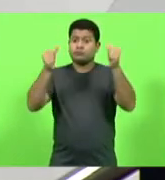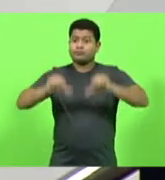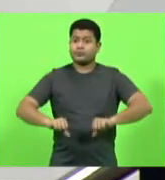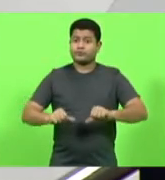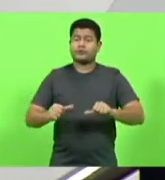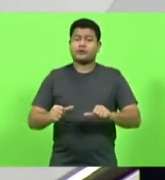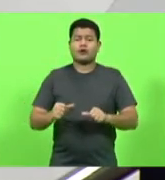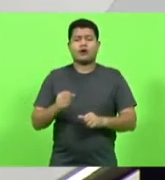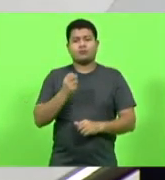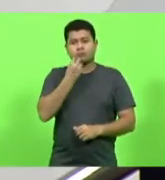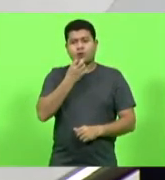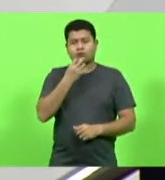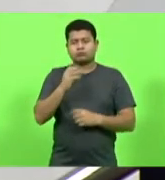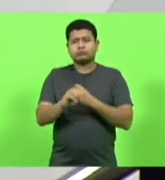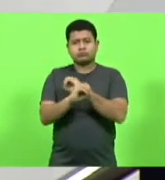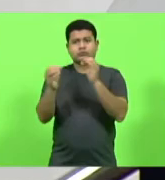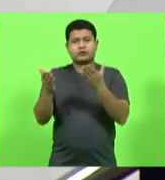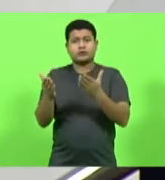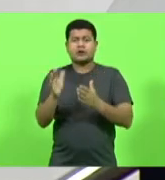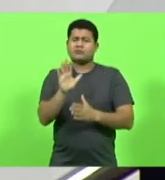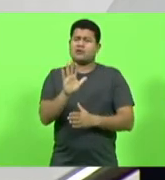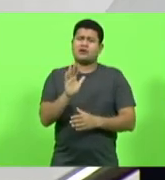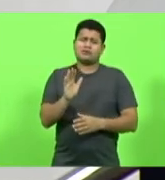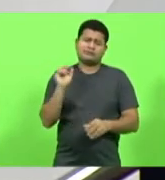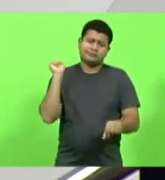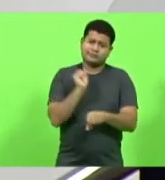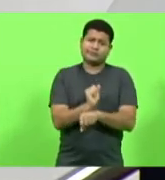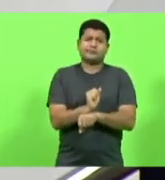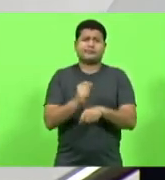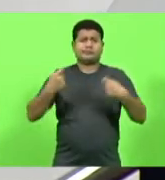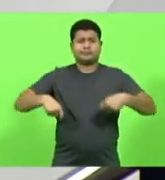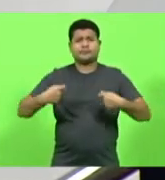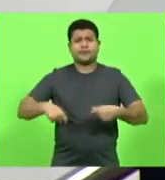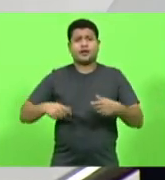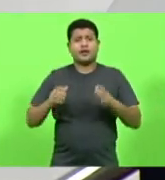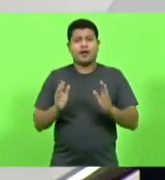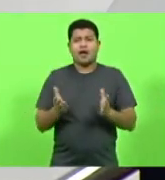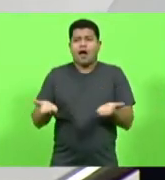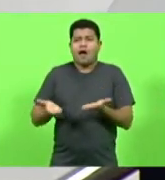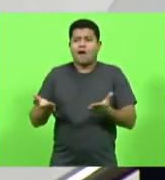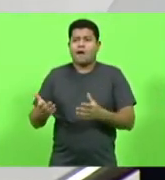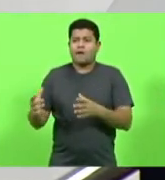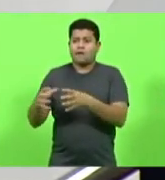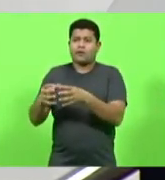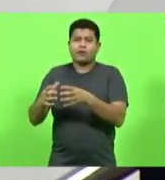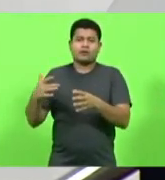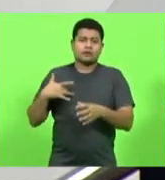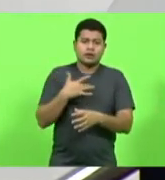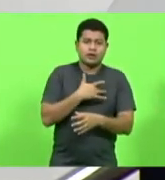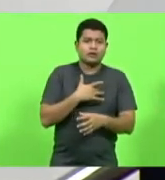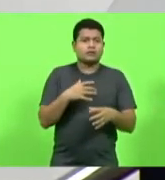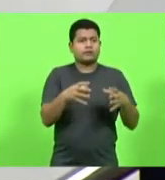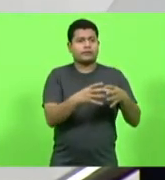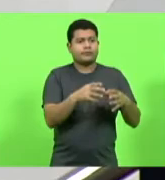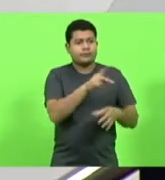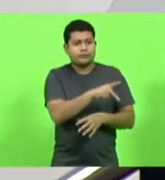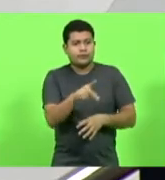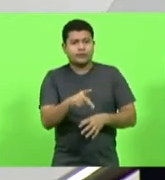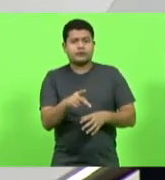ótimo. Mas já deu, foi saúde, foi professores, agora vamos seguir a faixa